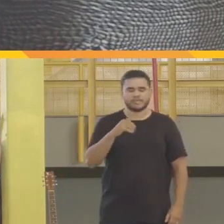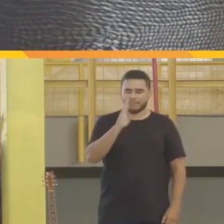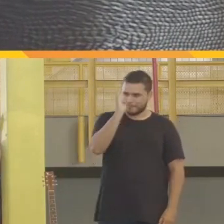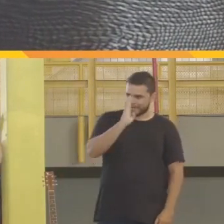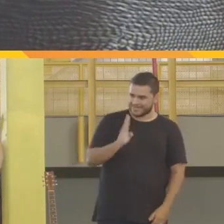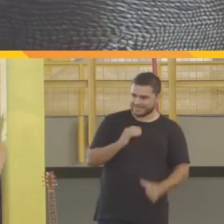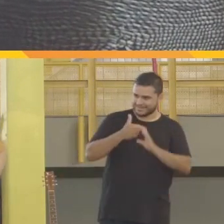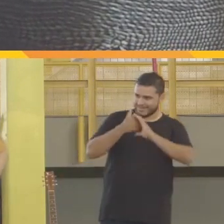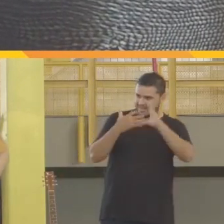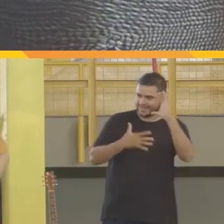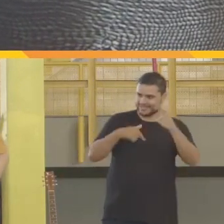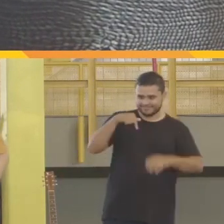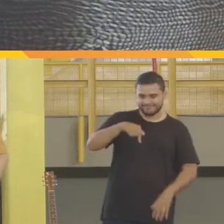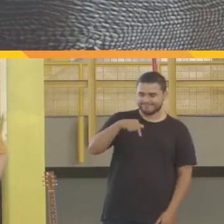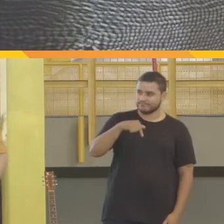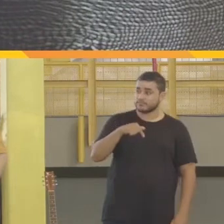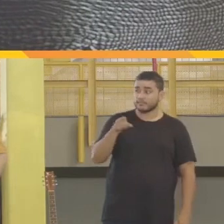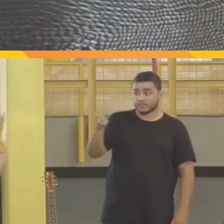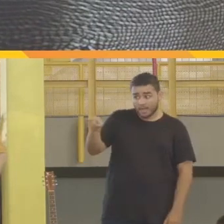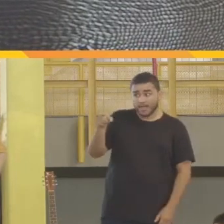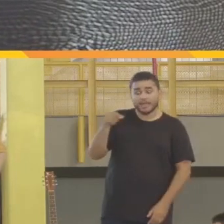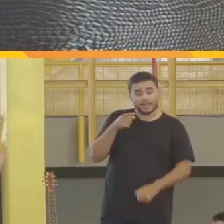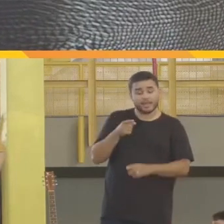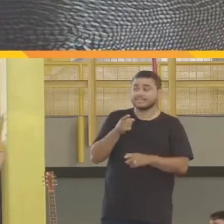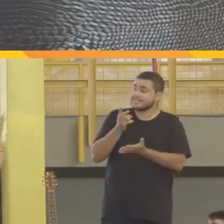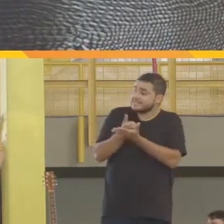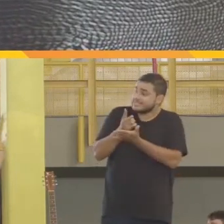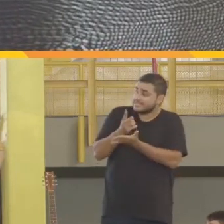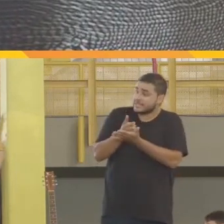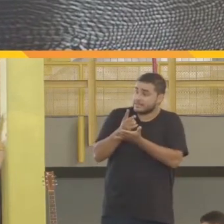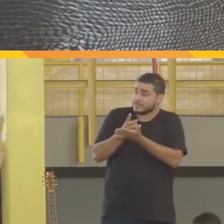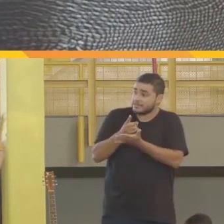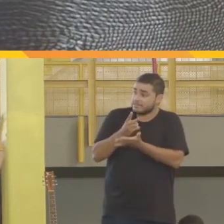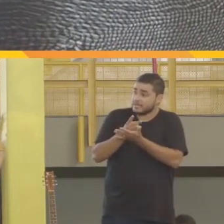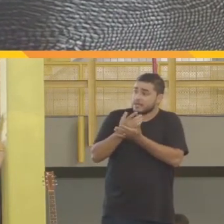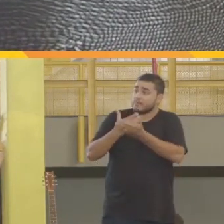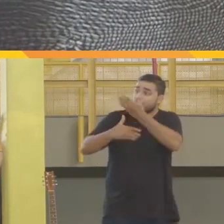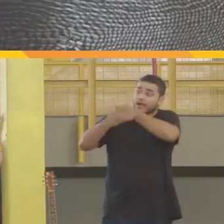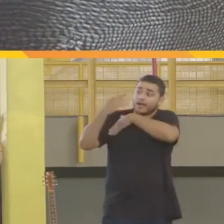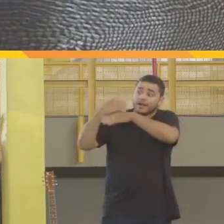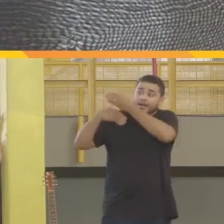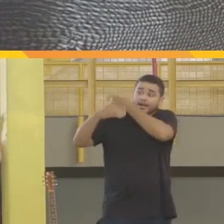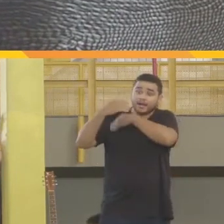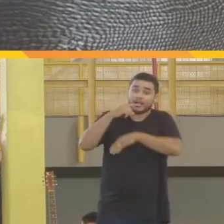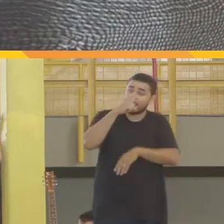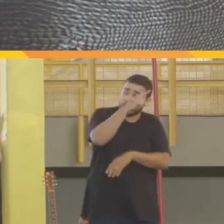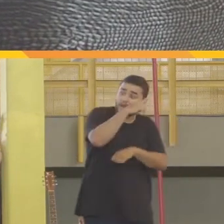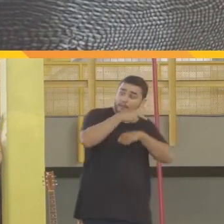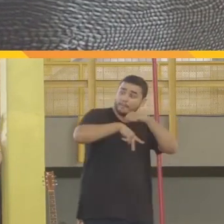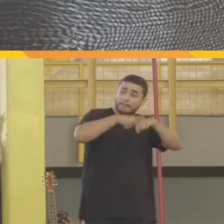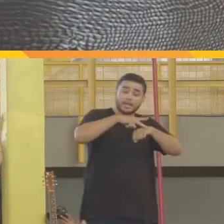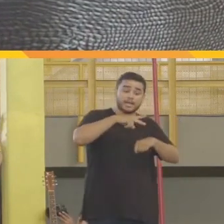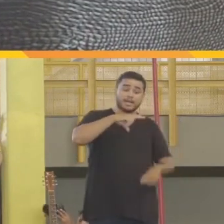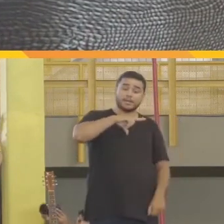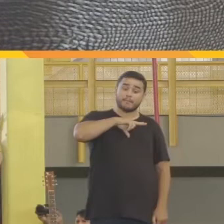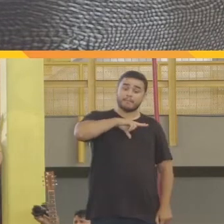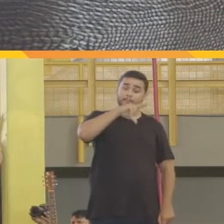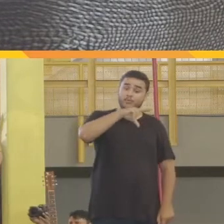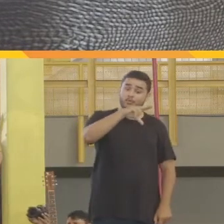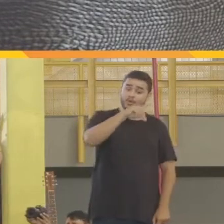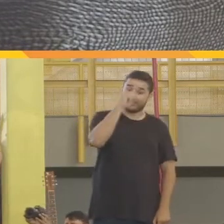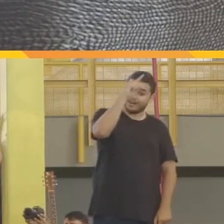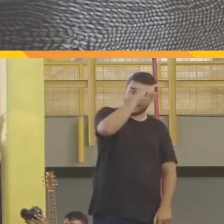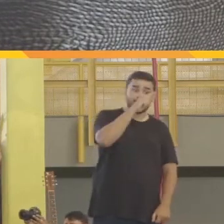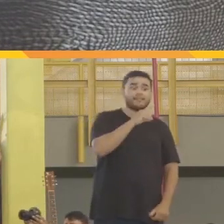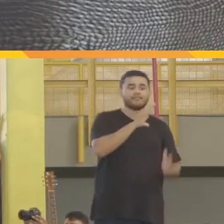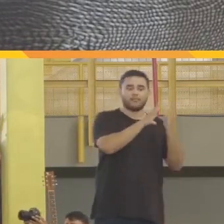muito mais associado a esse patrimonialismo lusitano. Isso é algo que ele identificou